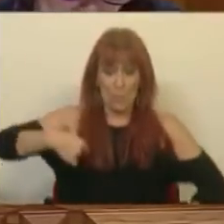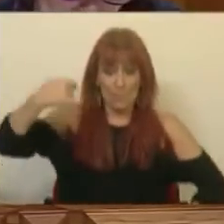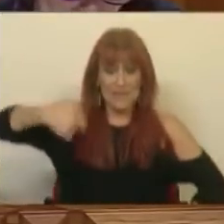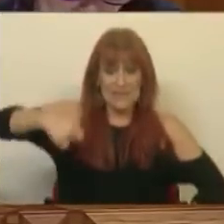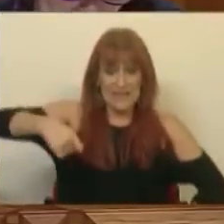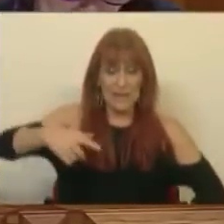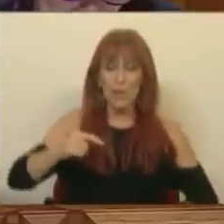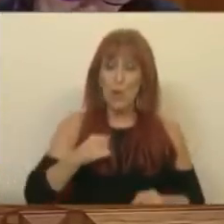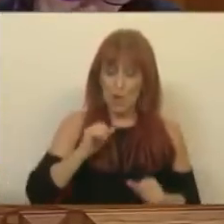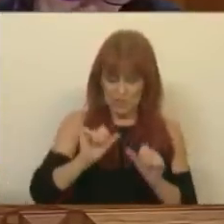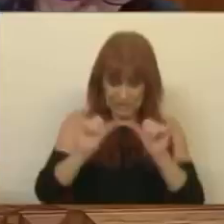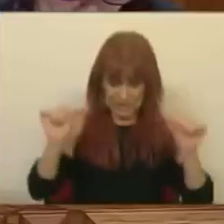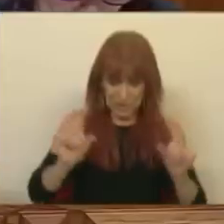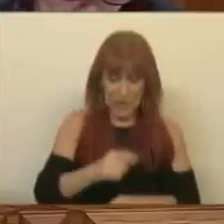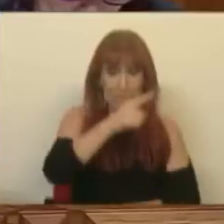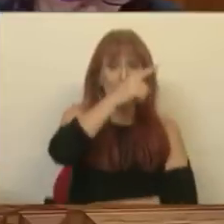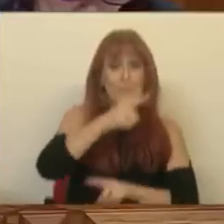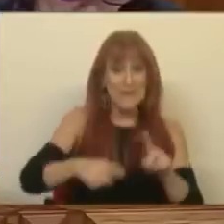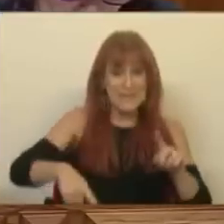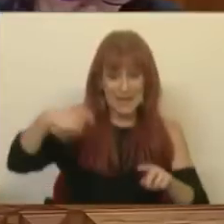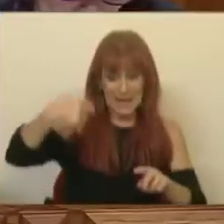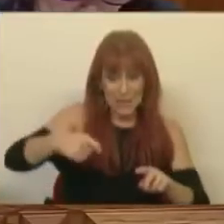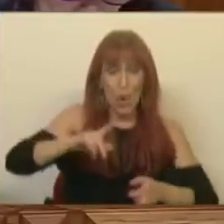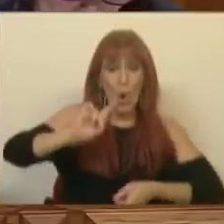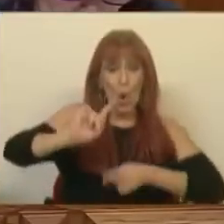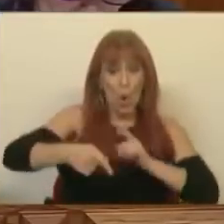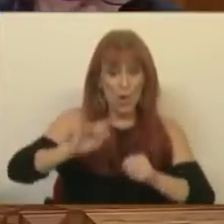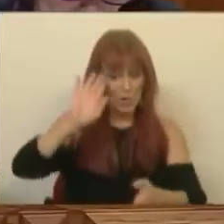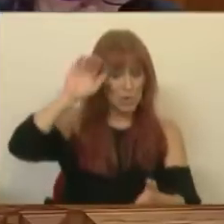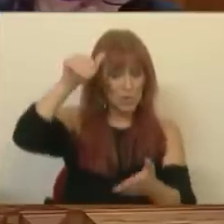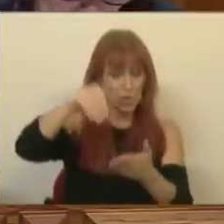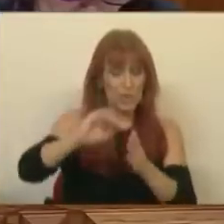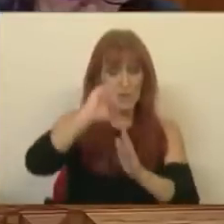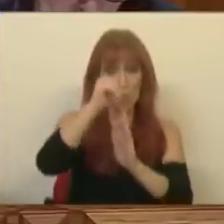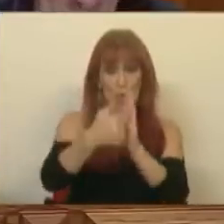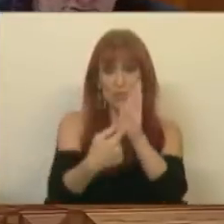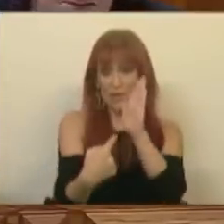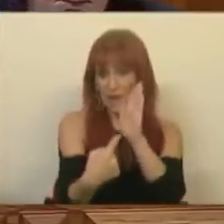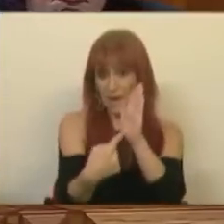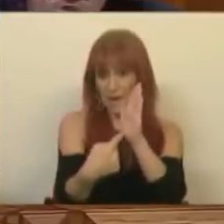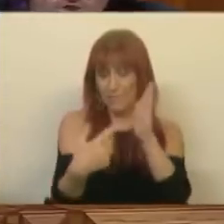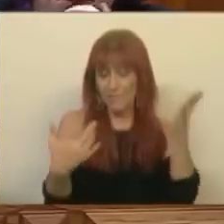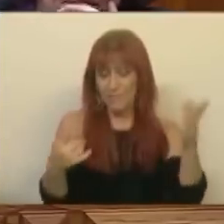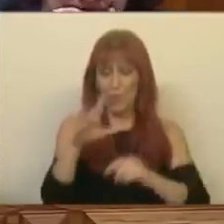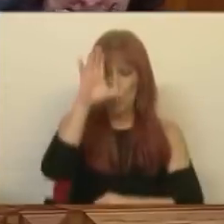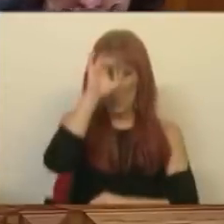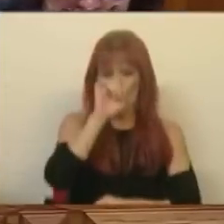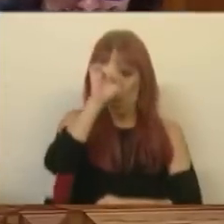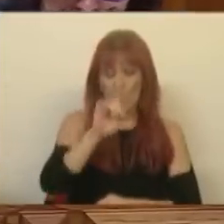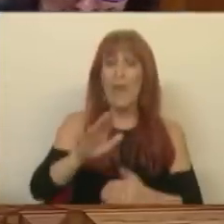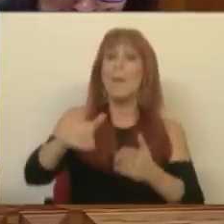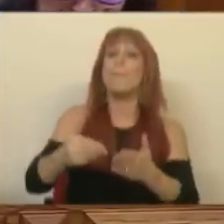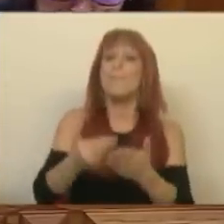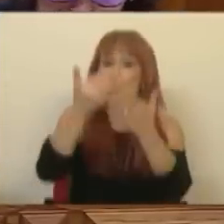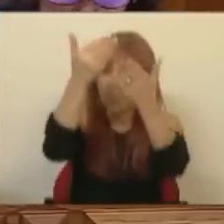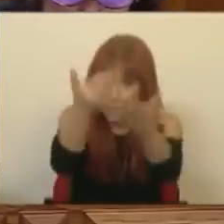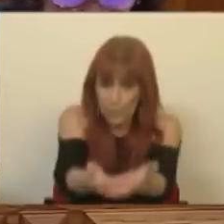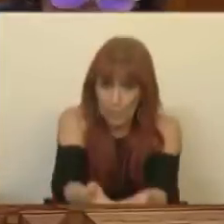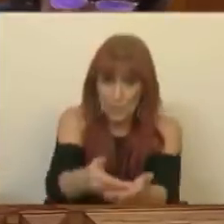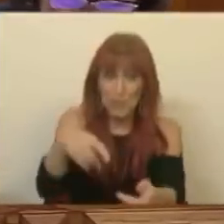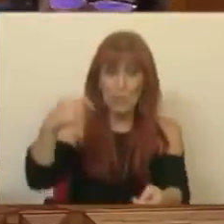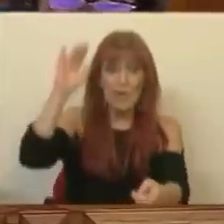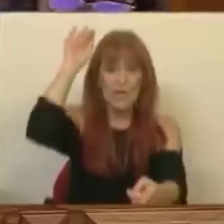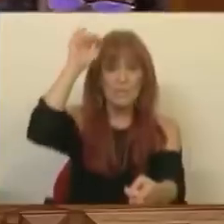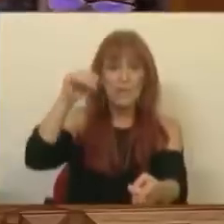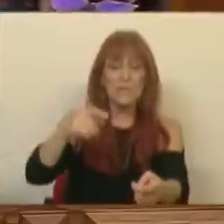no nosso sistema presidencial aquilo que resulta da Constituição é que o primeiro nisto propõe e o